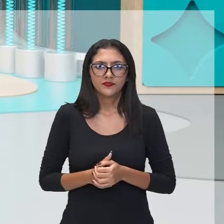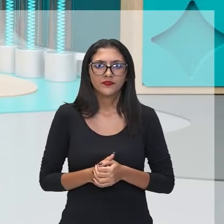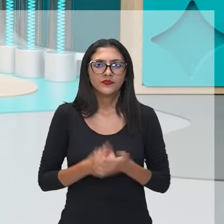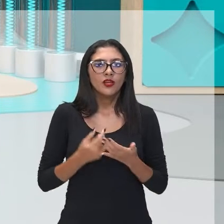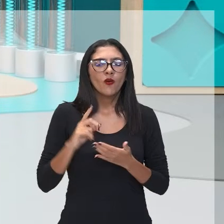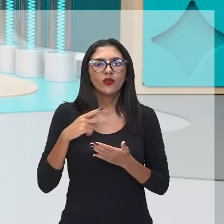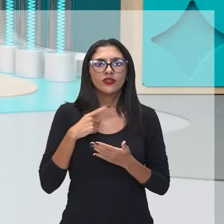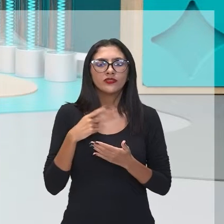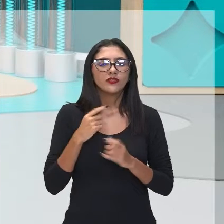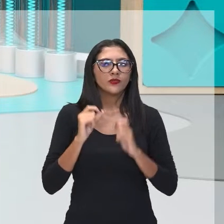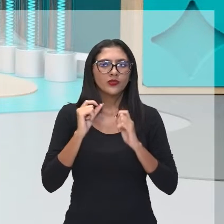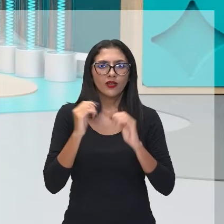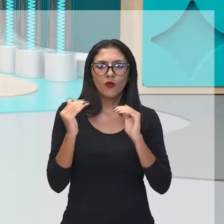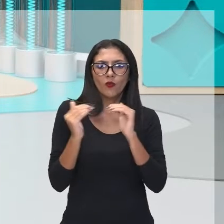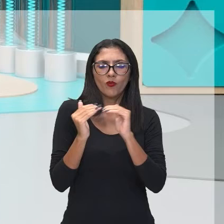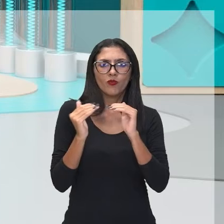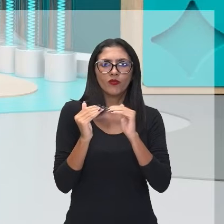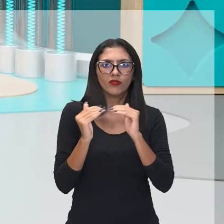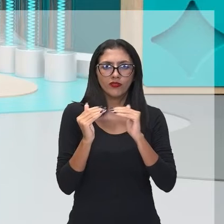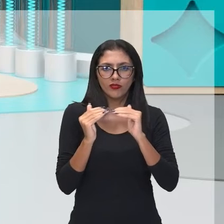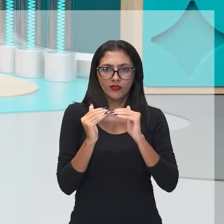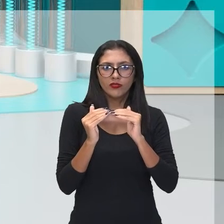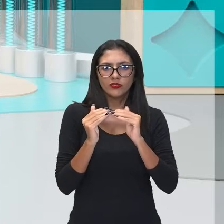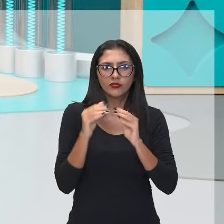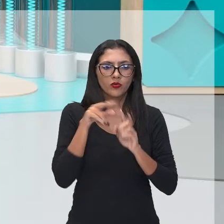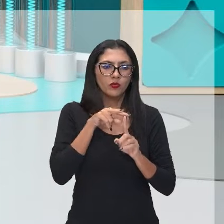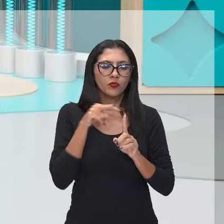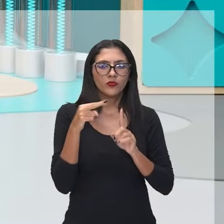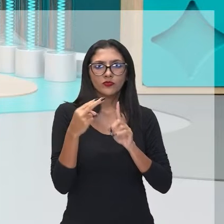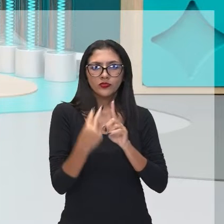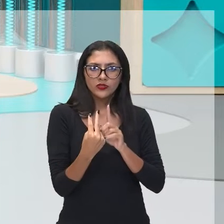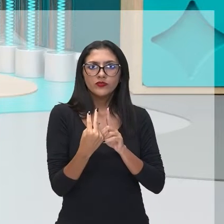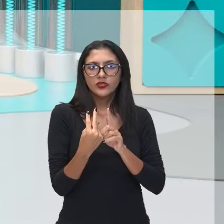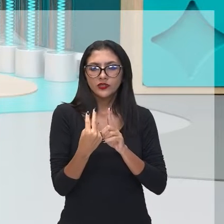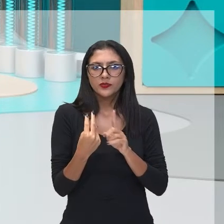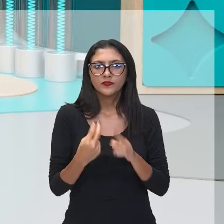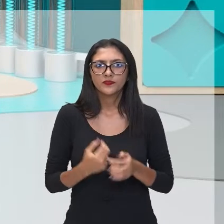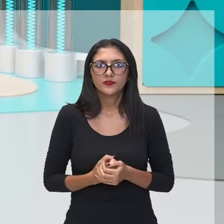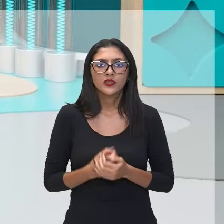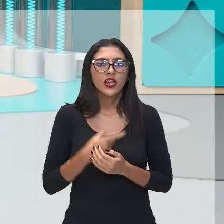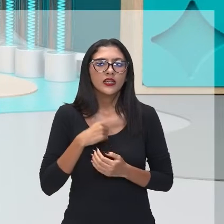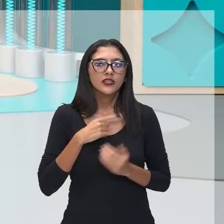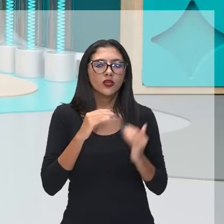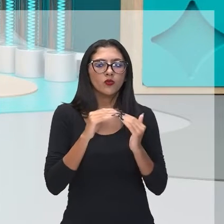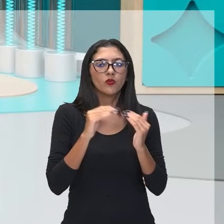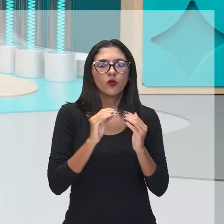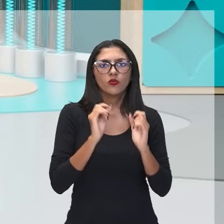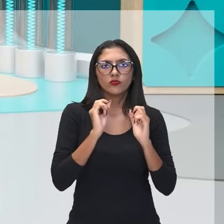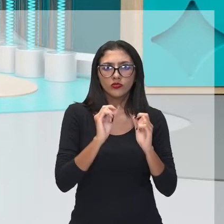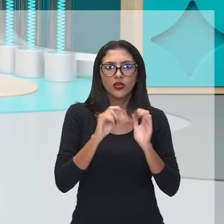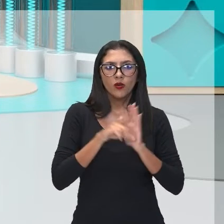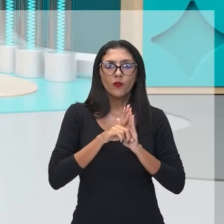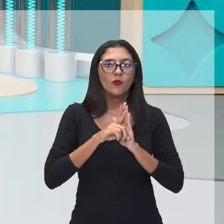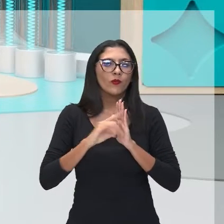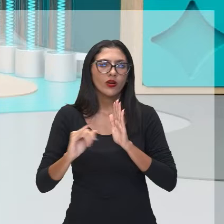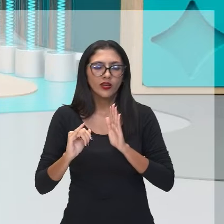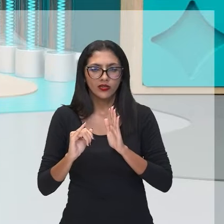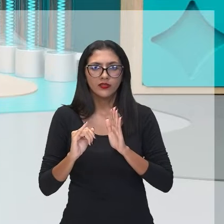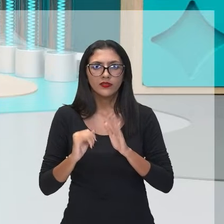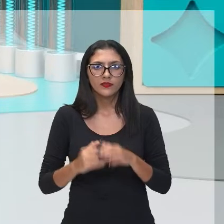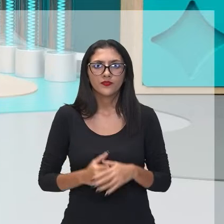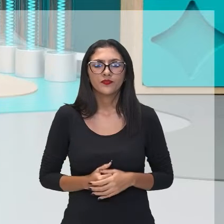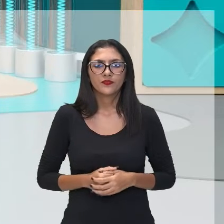de sustentação, apresentando um ponto de vista que está de acordo com a ideia de reduzir a maioridade